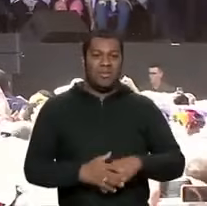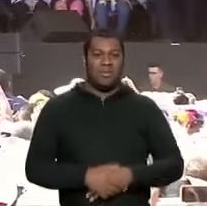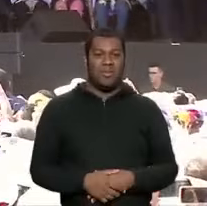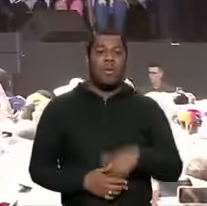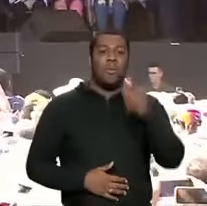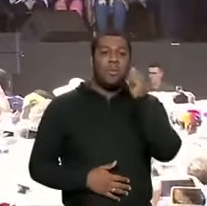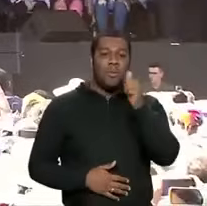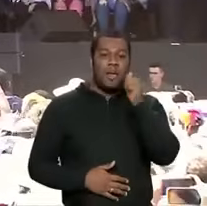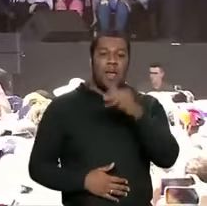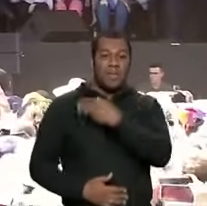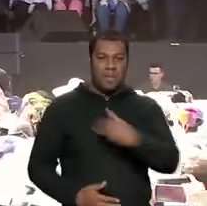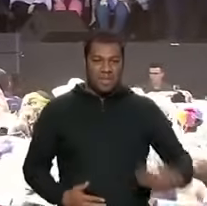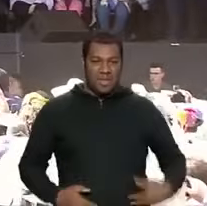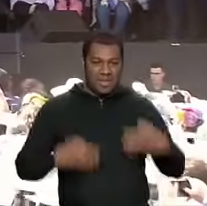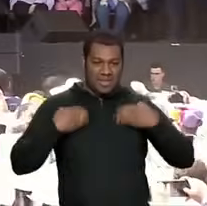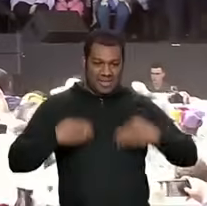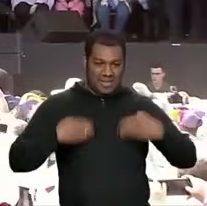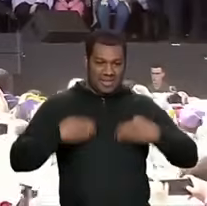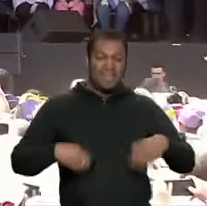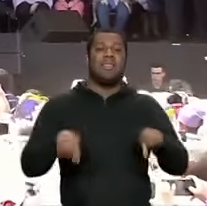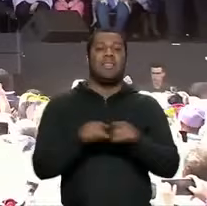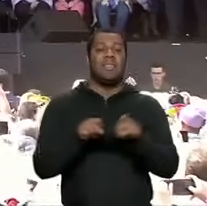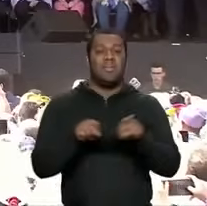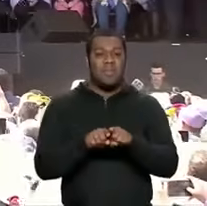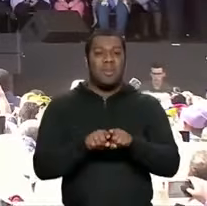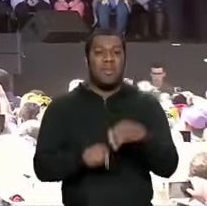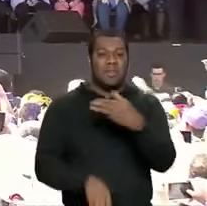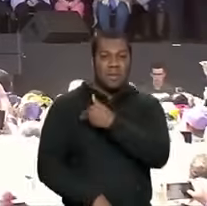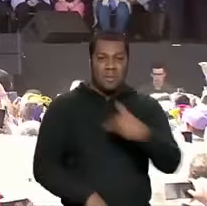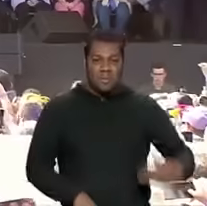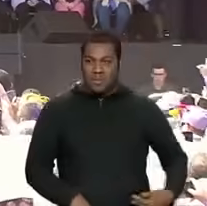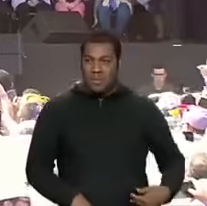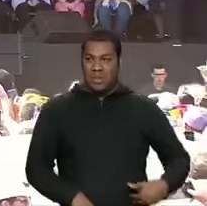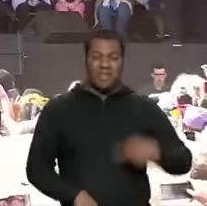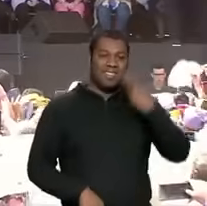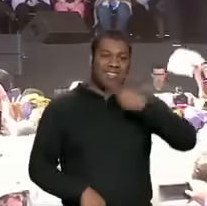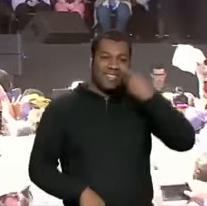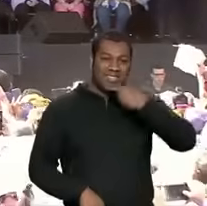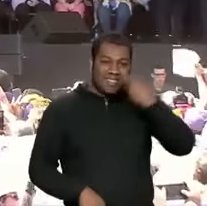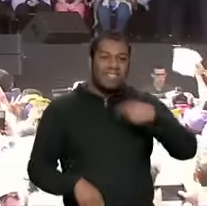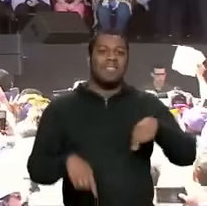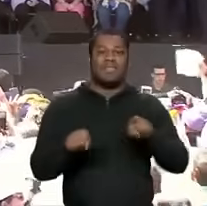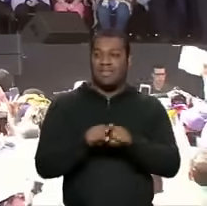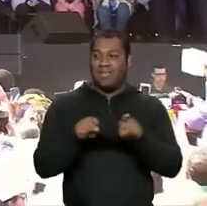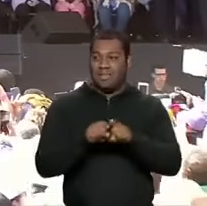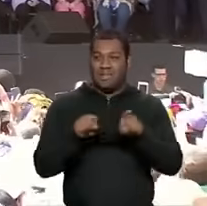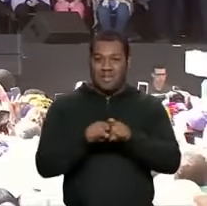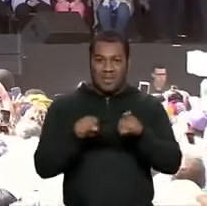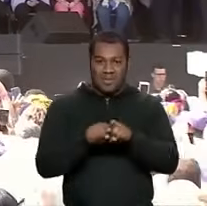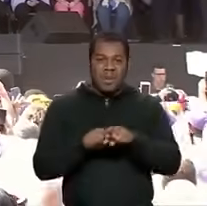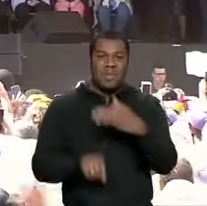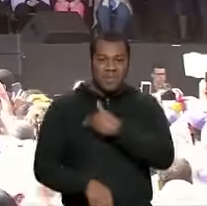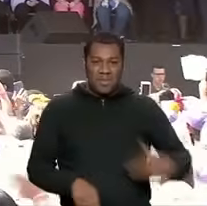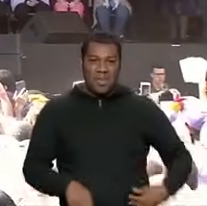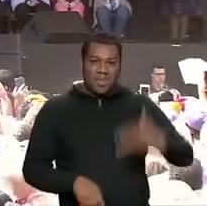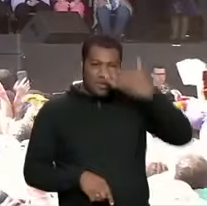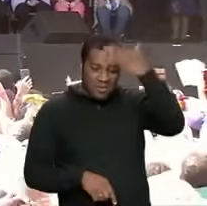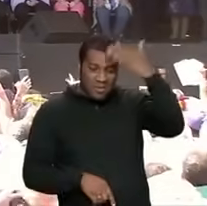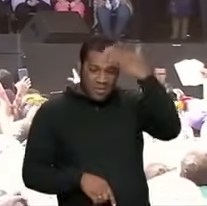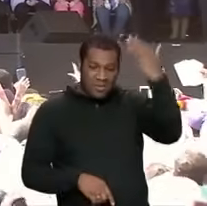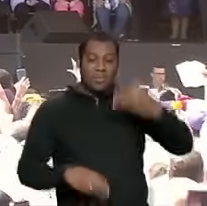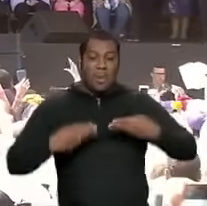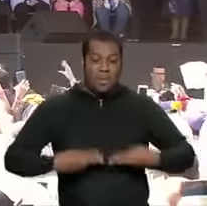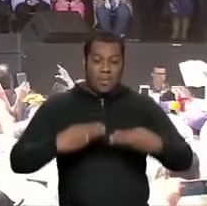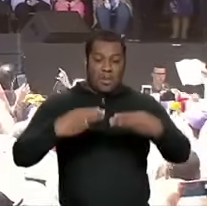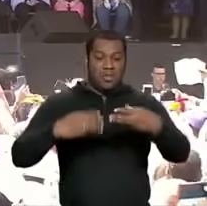ministra Cida do ministro Paulo Teixeira e Márcio Macedo esses três Ministérios